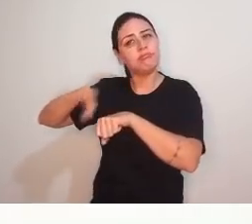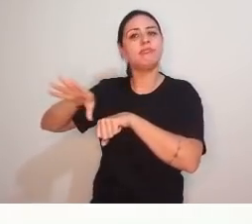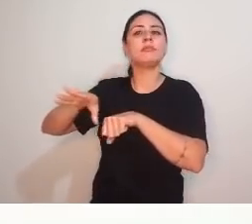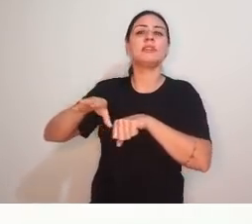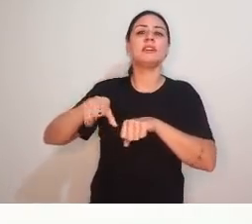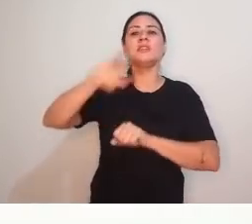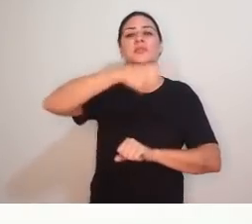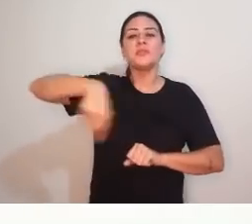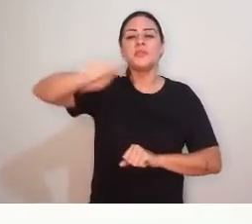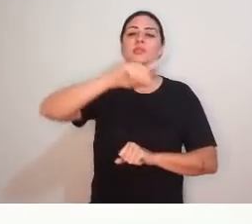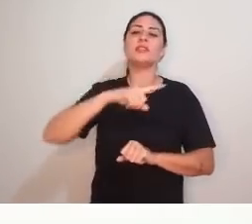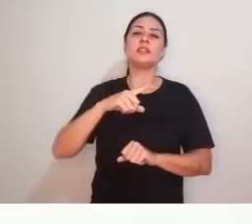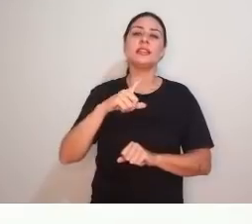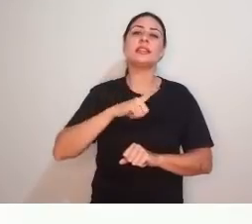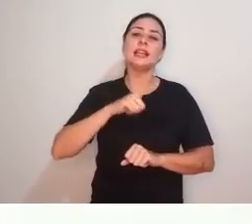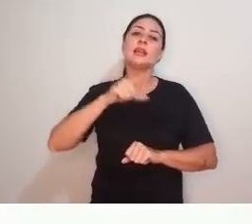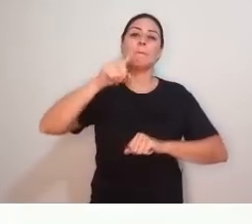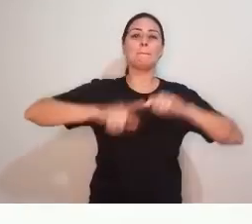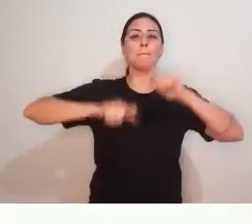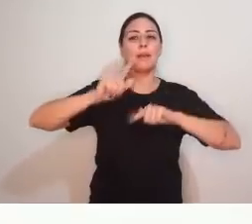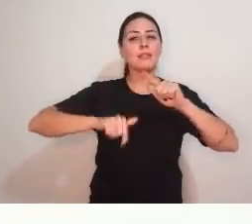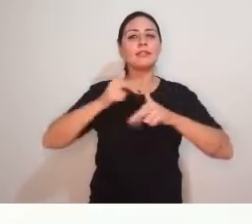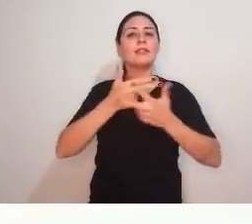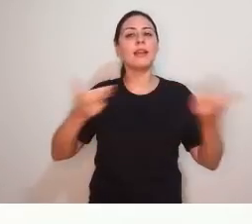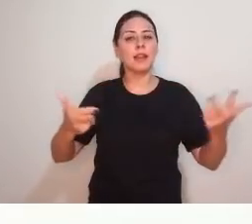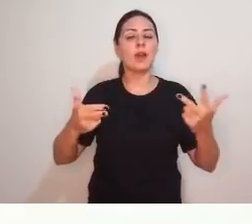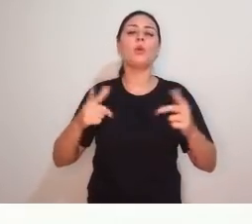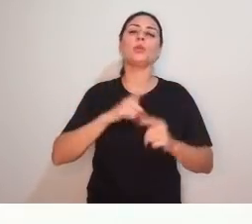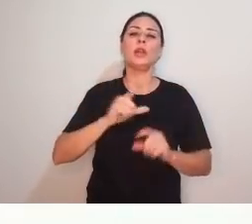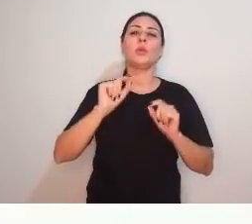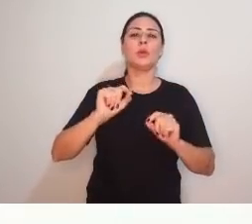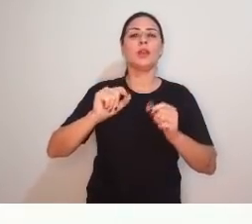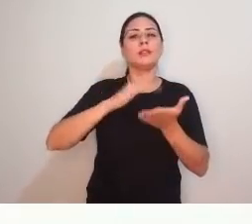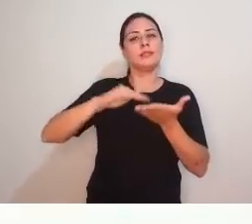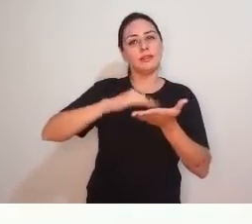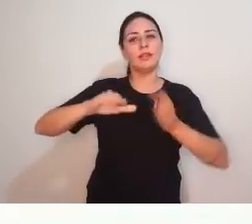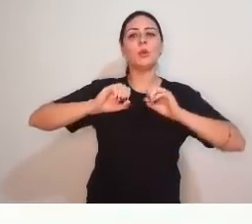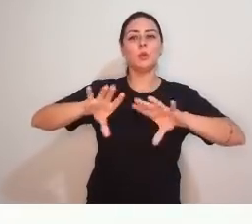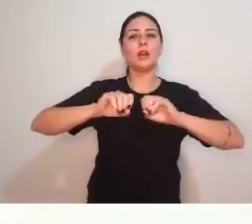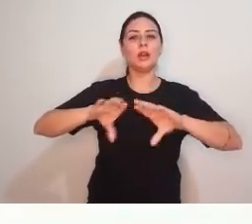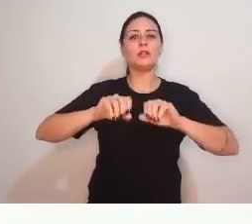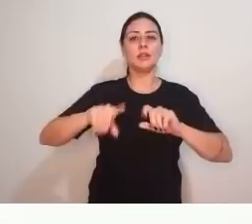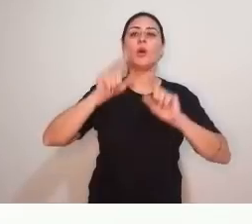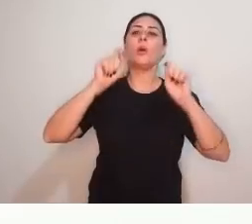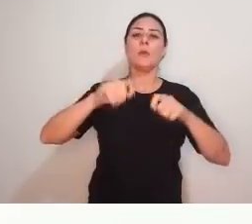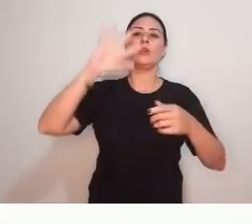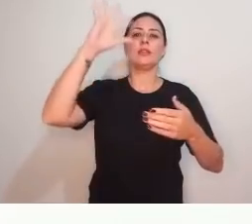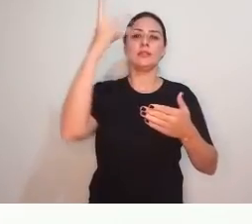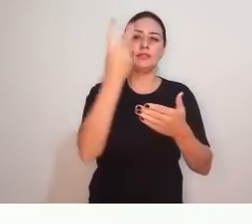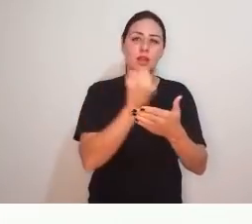Esse material estará à disposição da secretaria para download aí, vocês vão poder compartilhar na